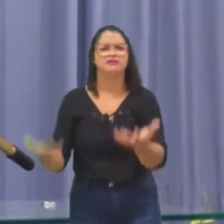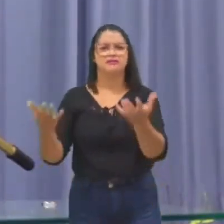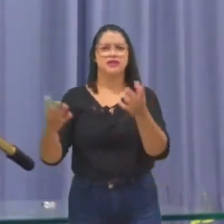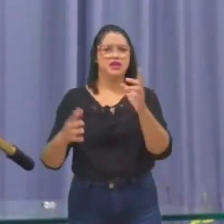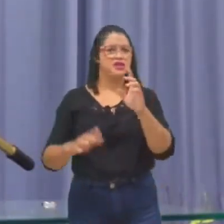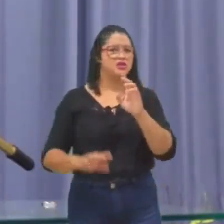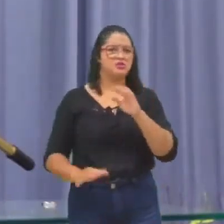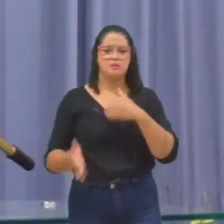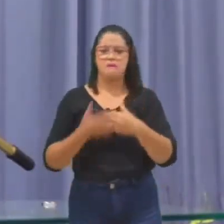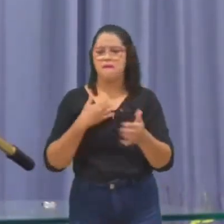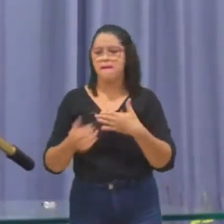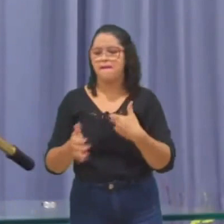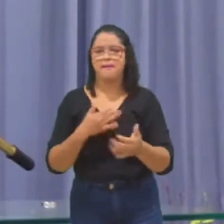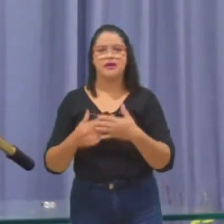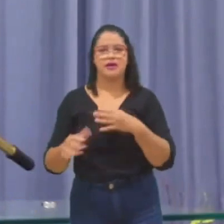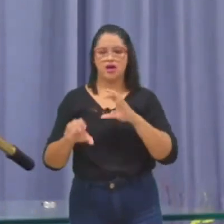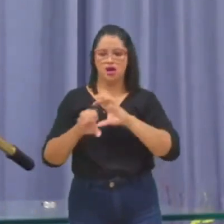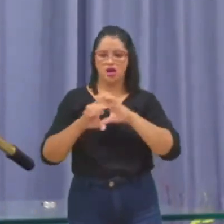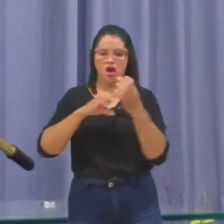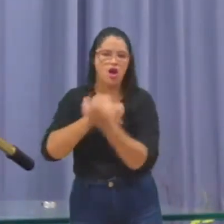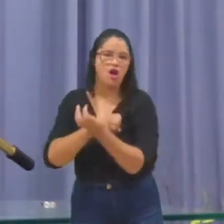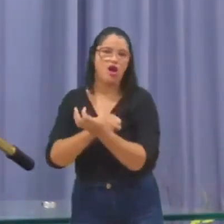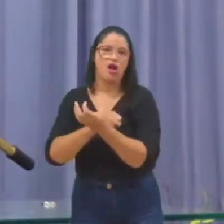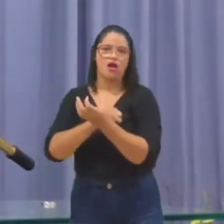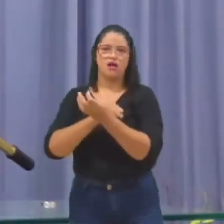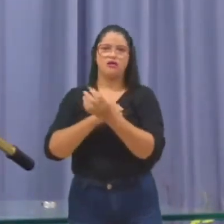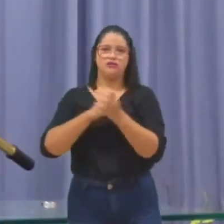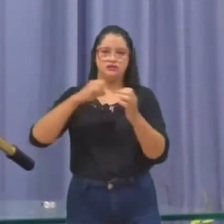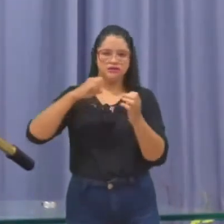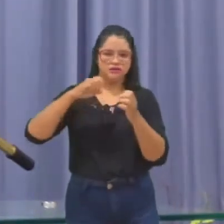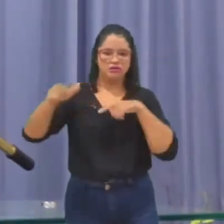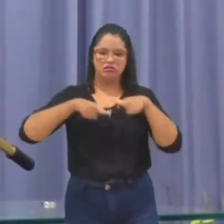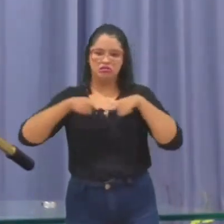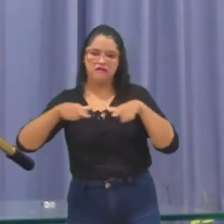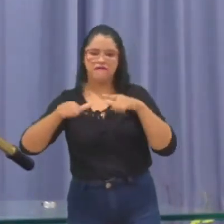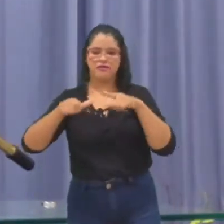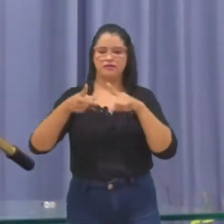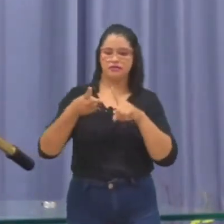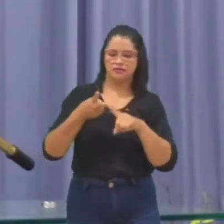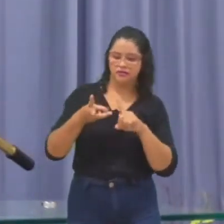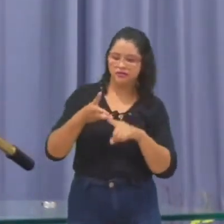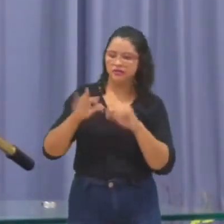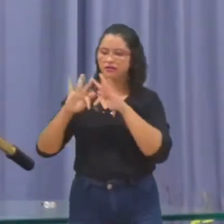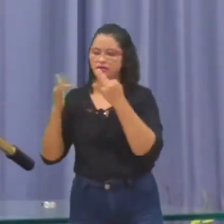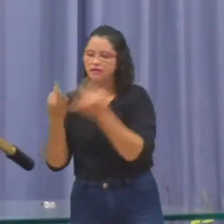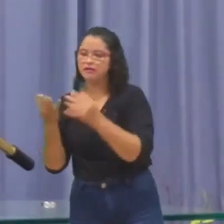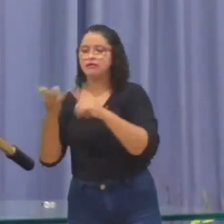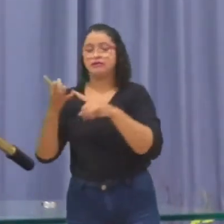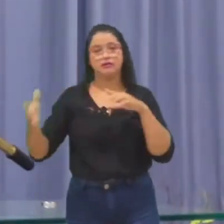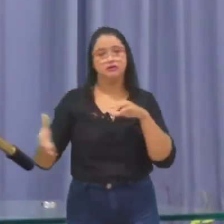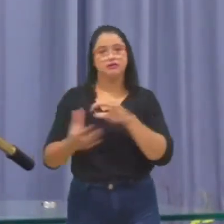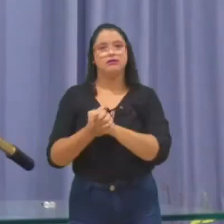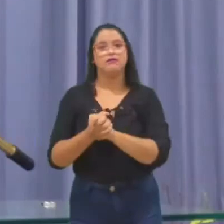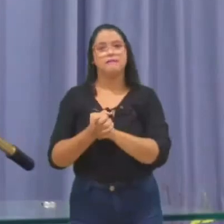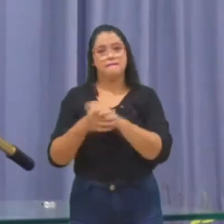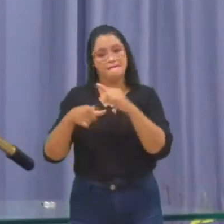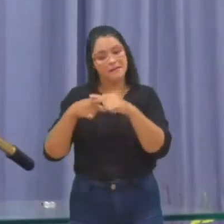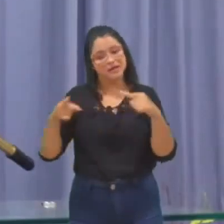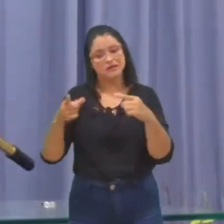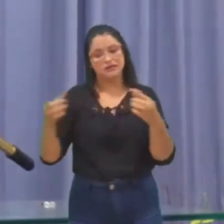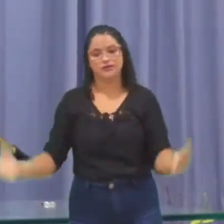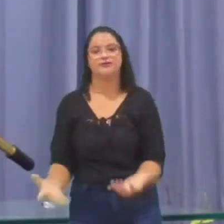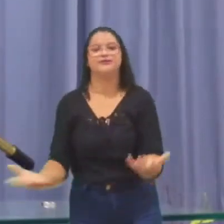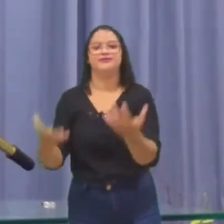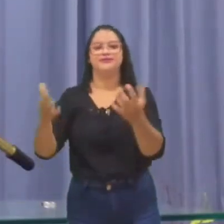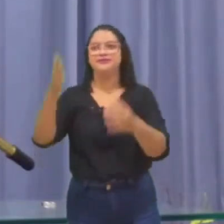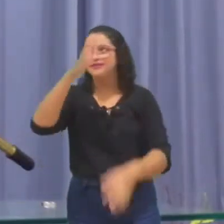os aspectos, sobre coronavírus, sobre emprego, sobre família, sobre seu casamento. Tenha bom ânimo,